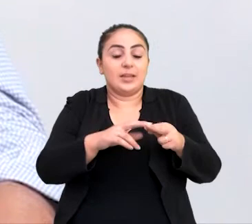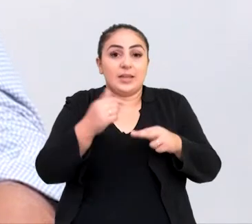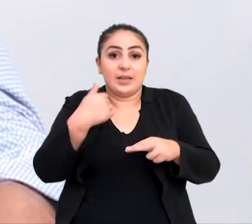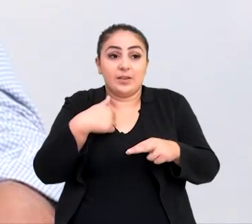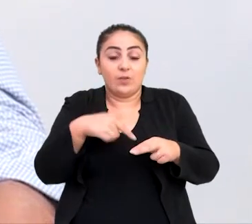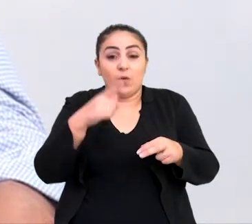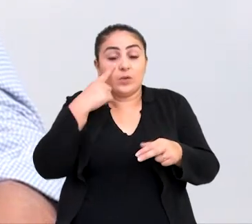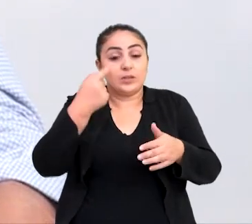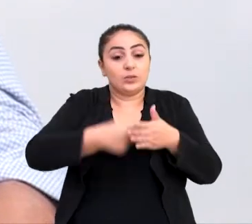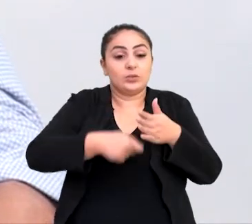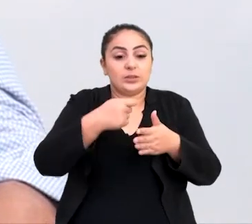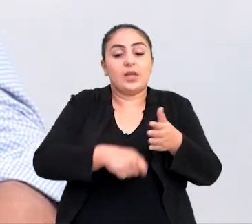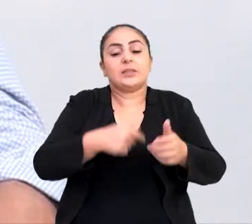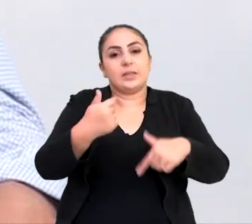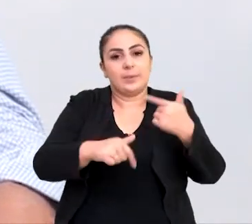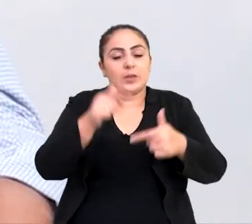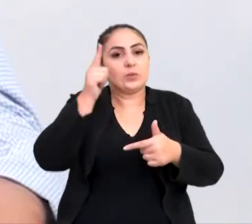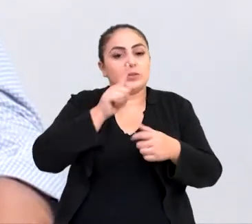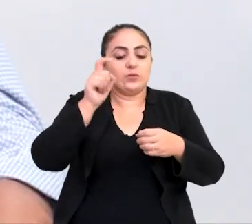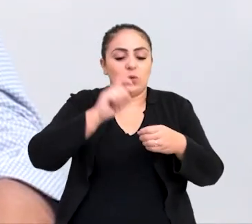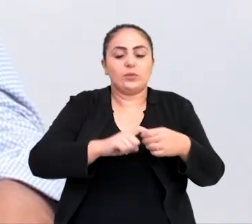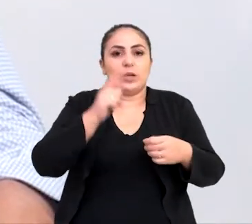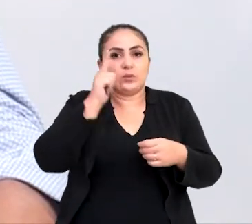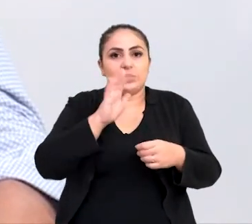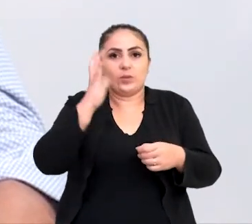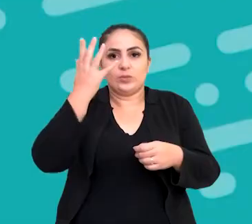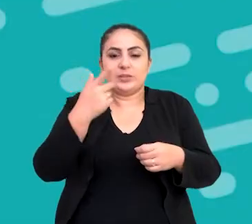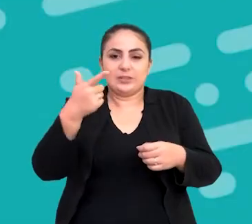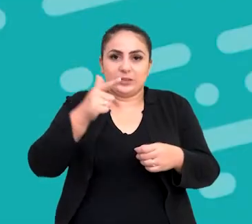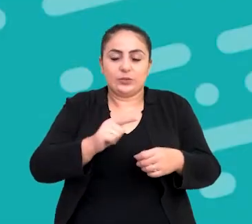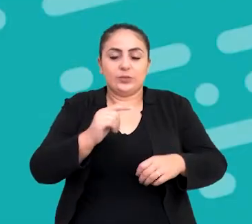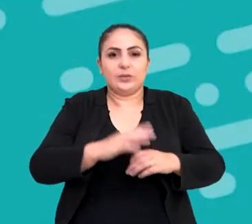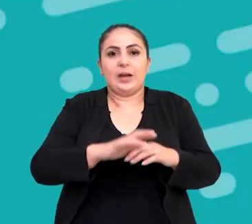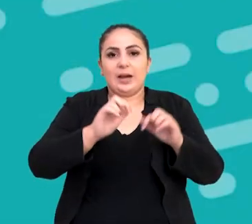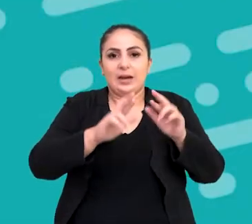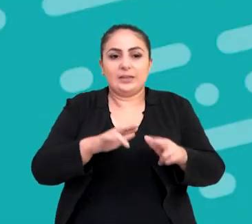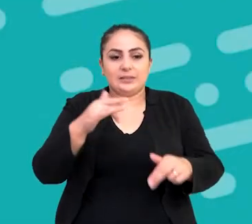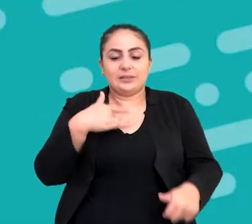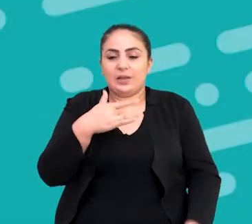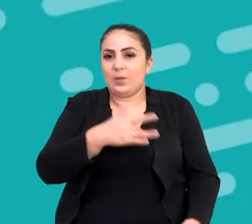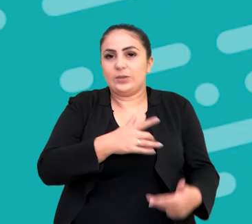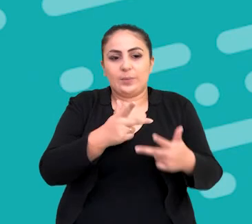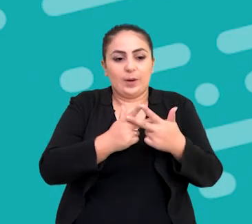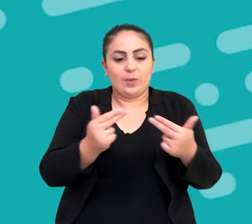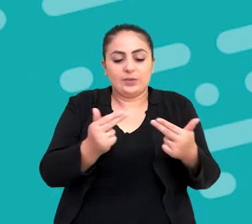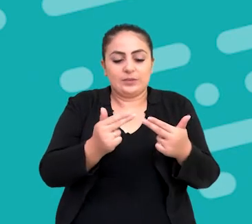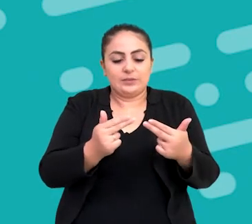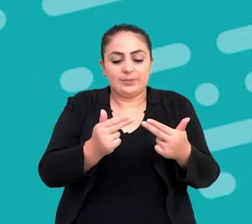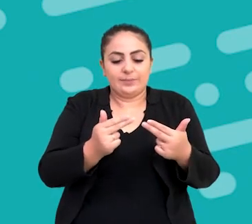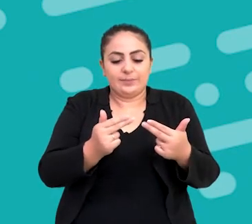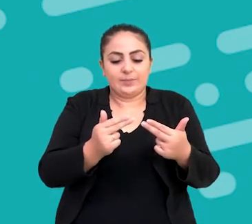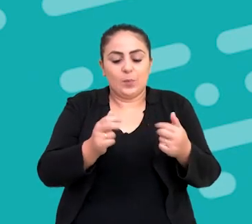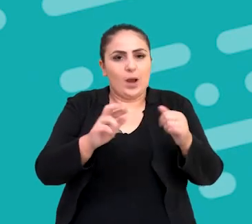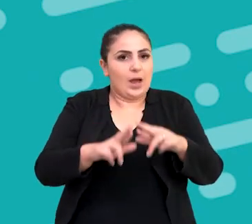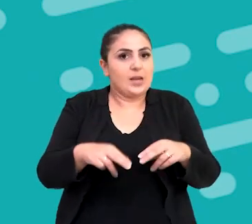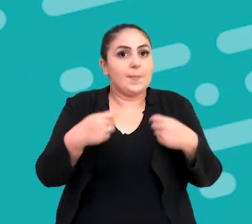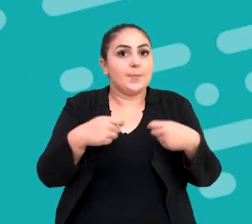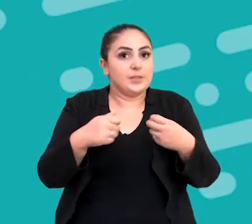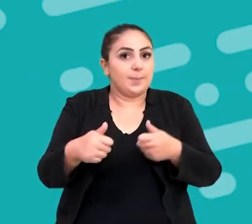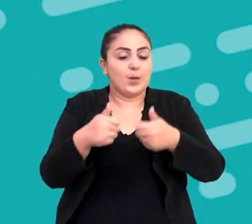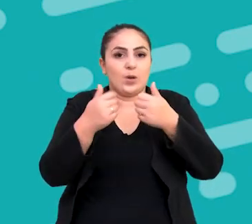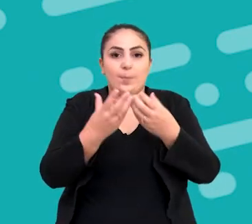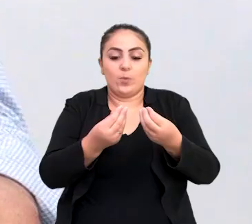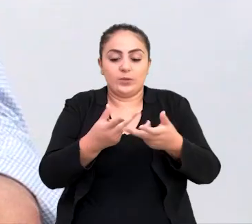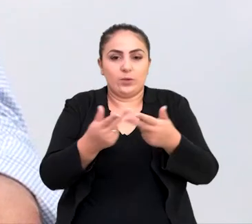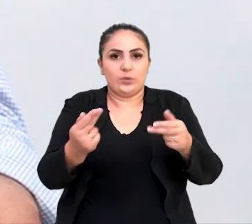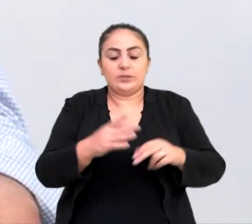vou lutar, vou trabalhar muito para que volte a acontecer isso novamente. A área da saúde é uma área que precisamos melhorar